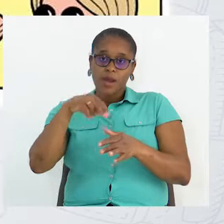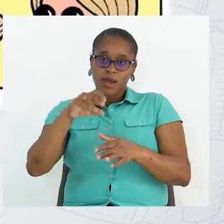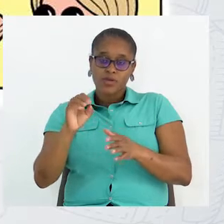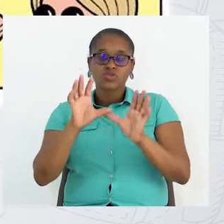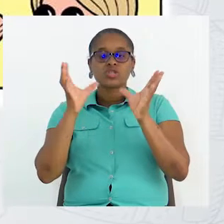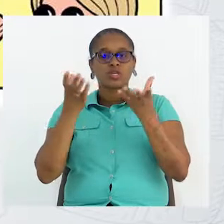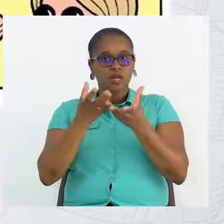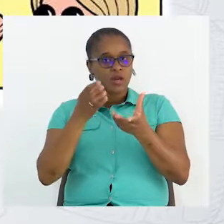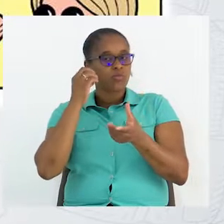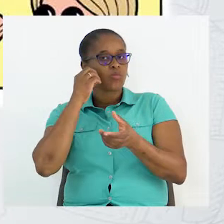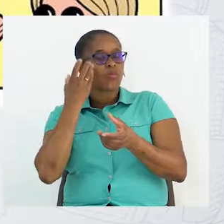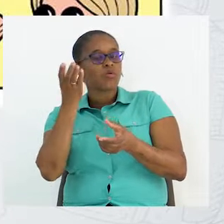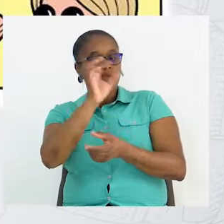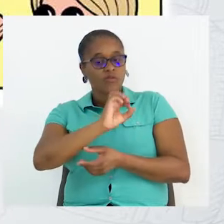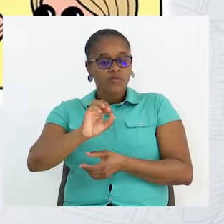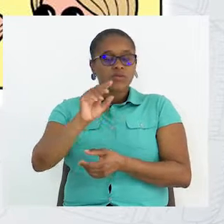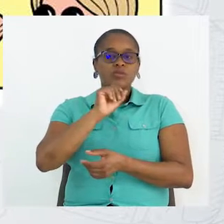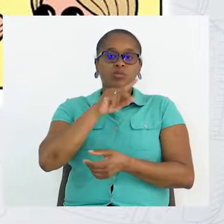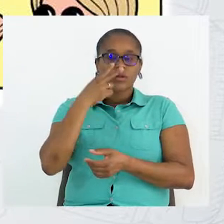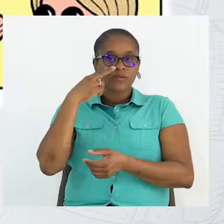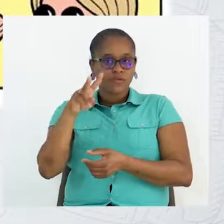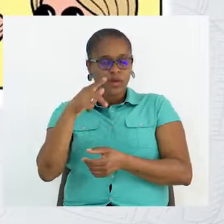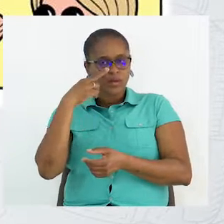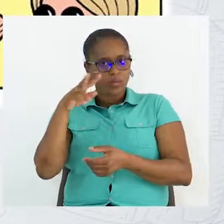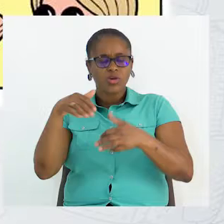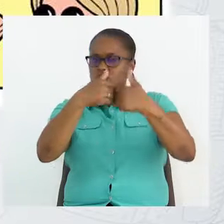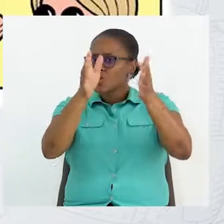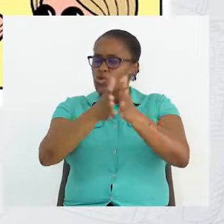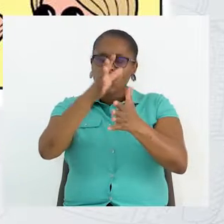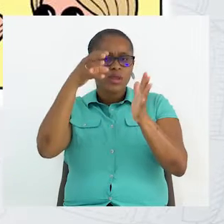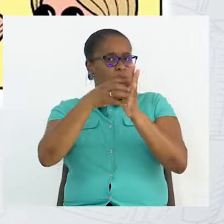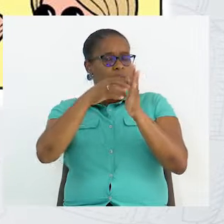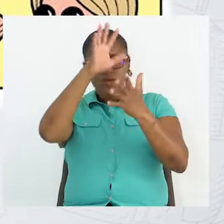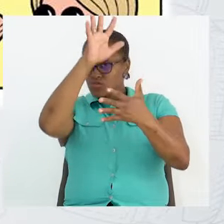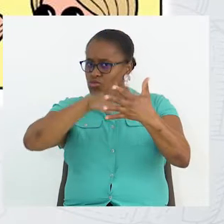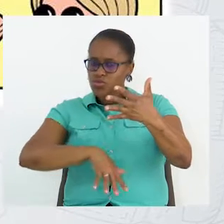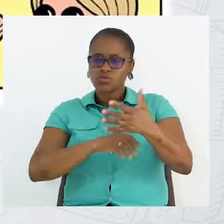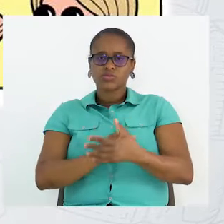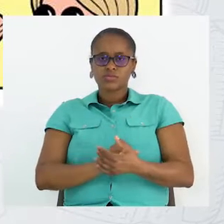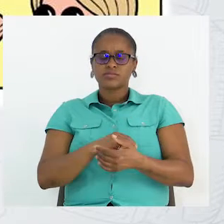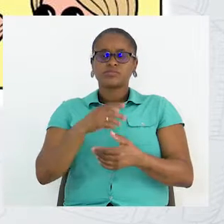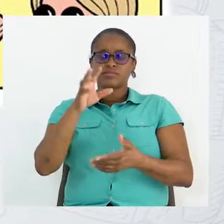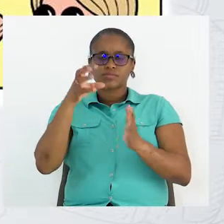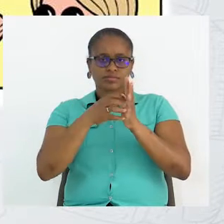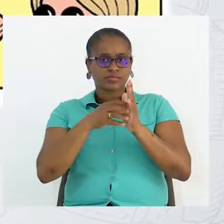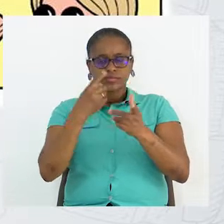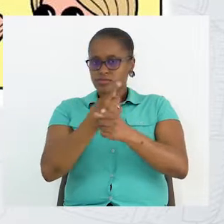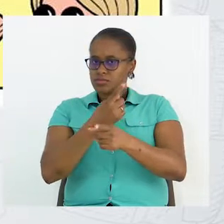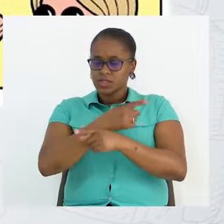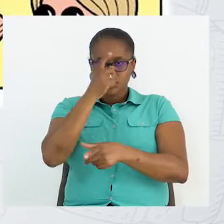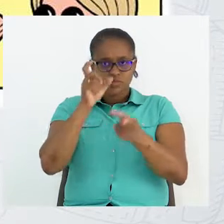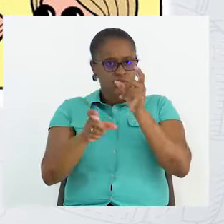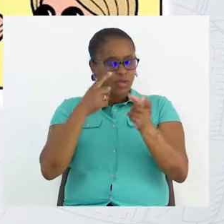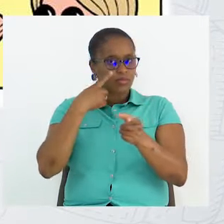ver, aqui mostra-se o ambiente todo. As imagens ou os objetos e as personagens aparecem de uma